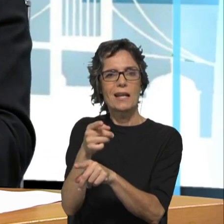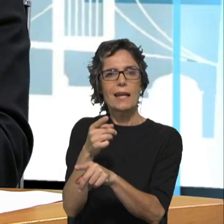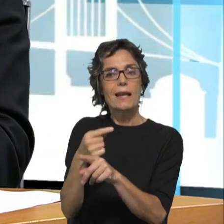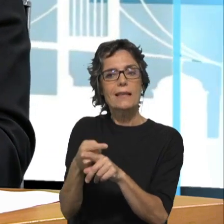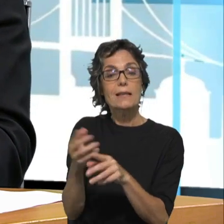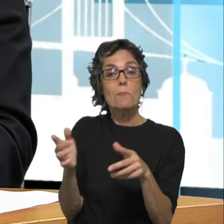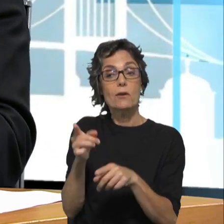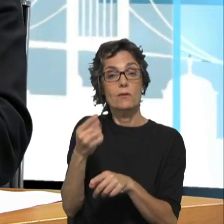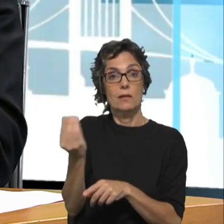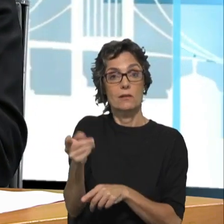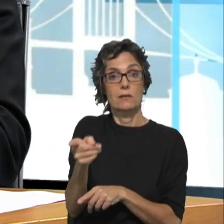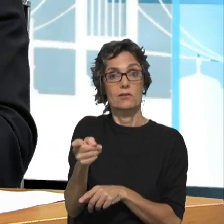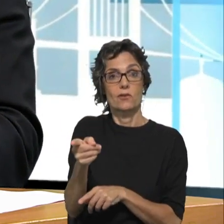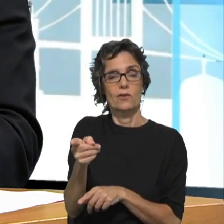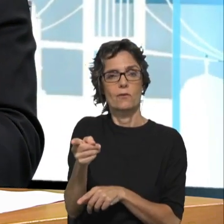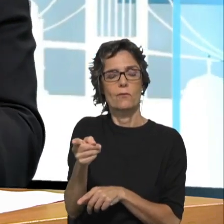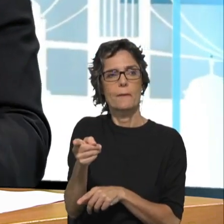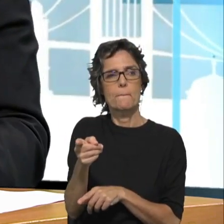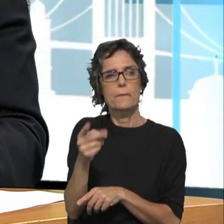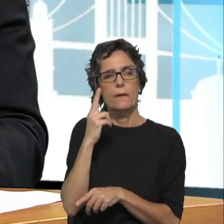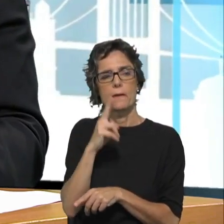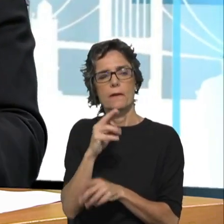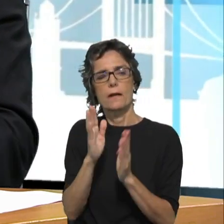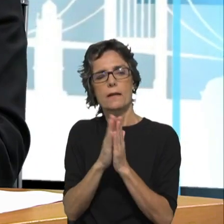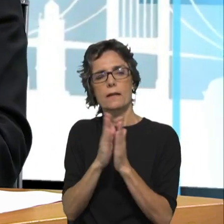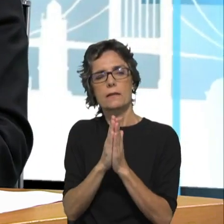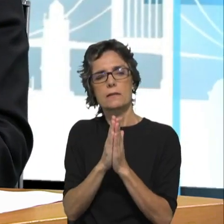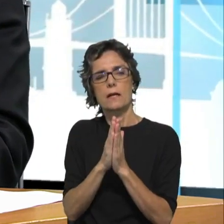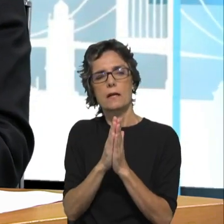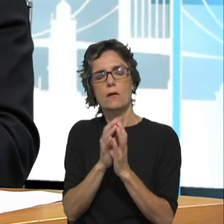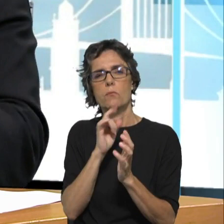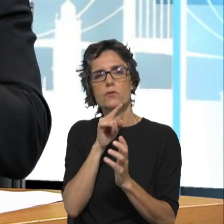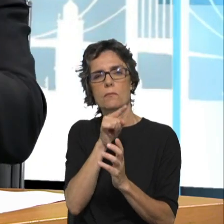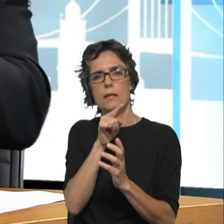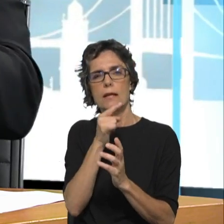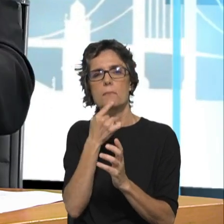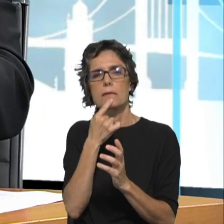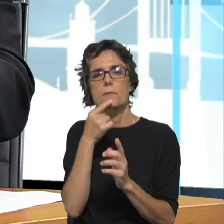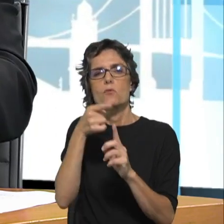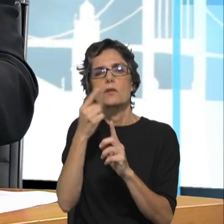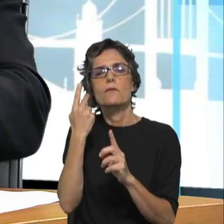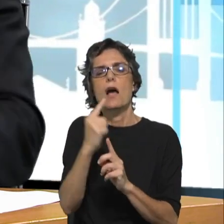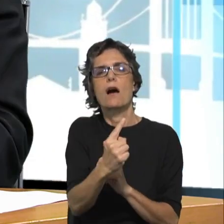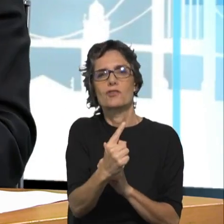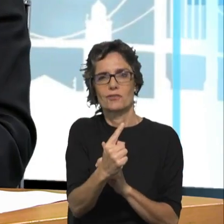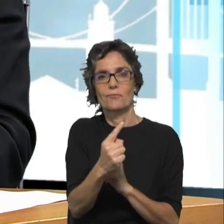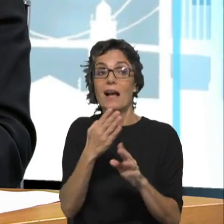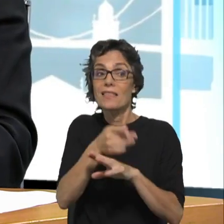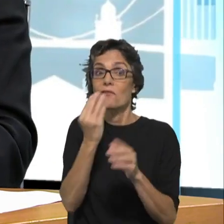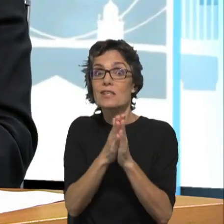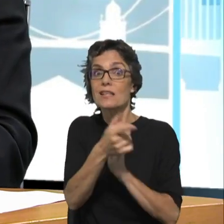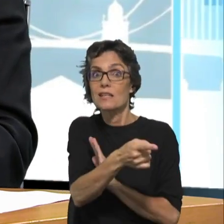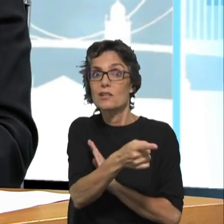jovens procure na religião também um sentido para a vida. Não é o indicador mais forte e,